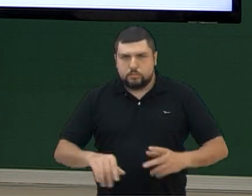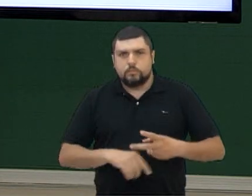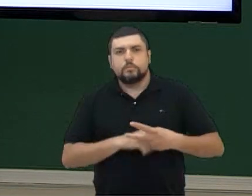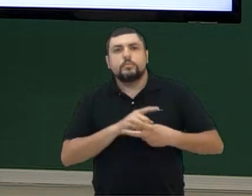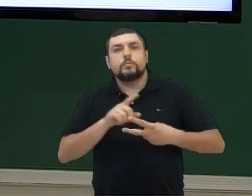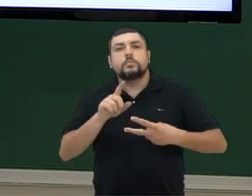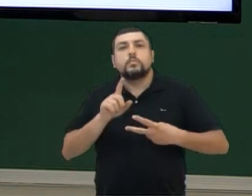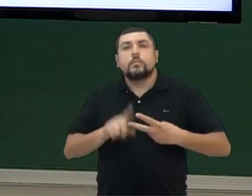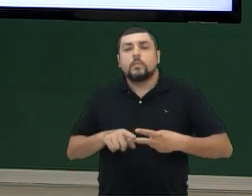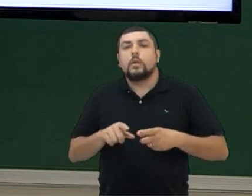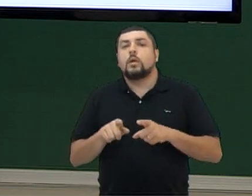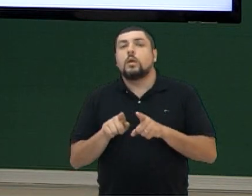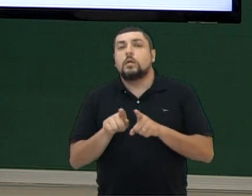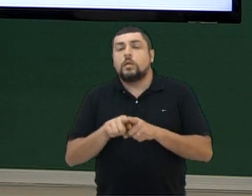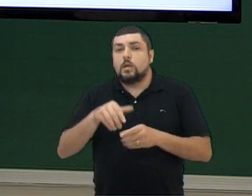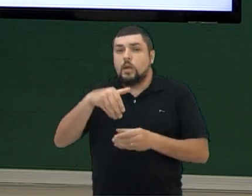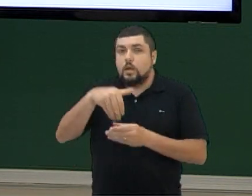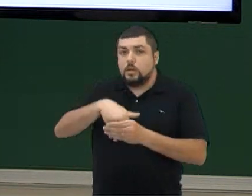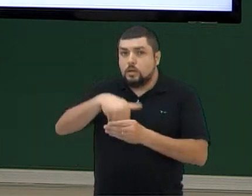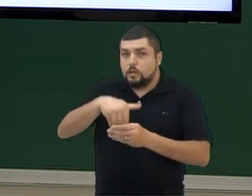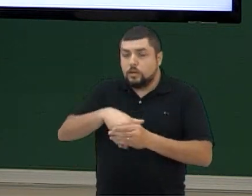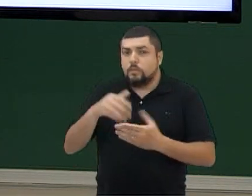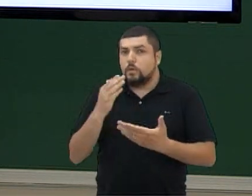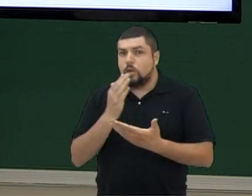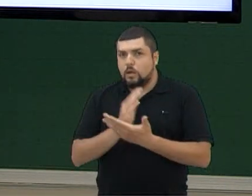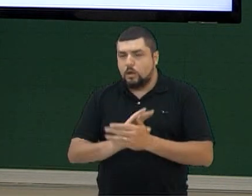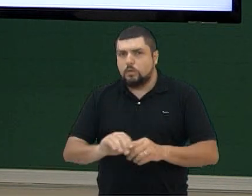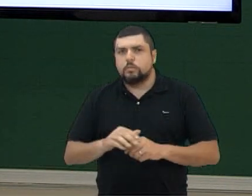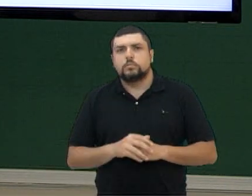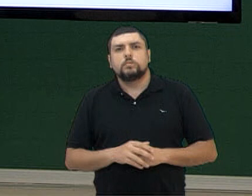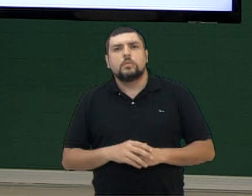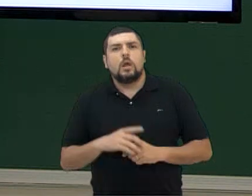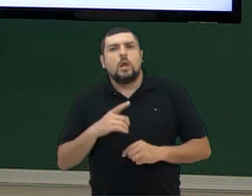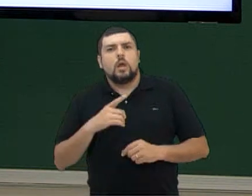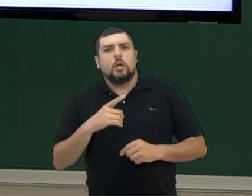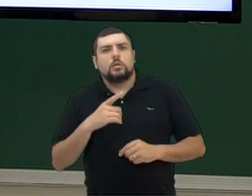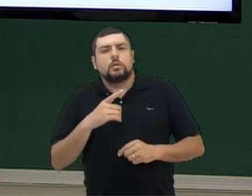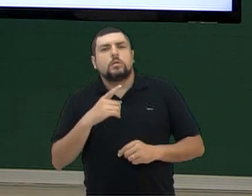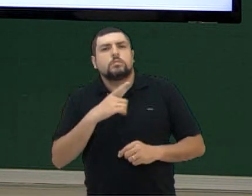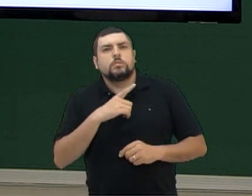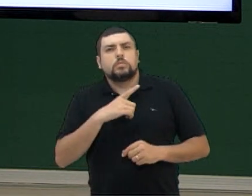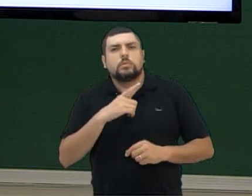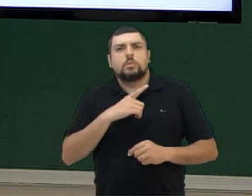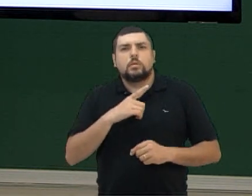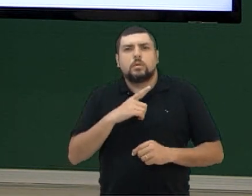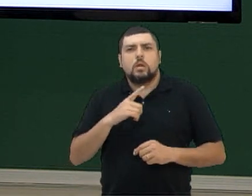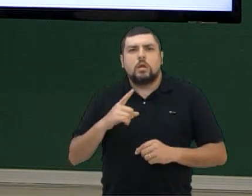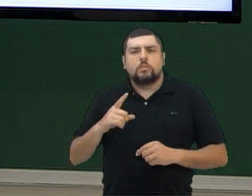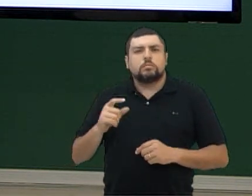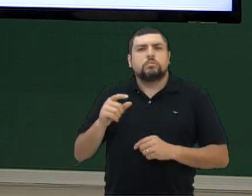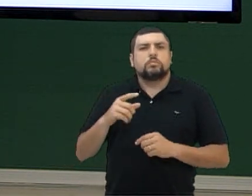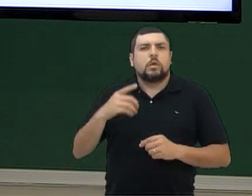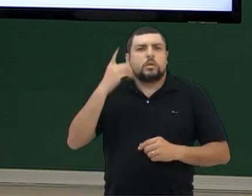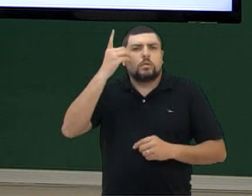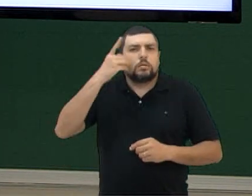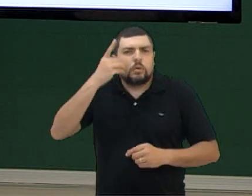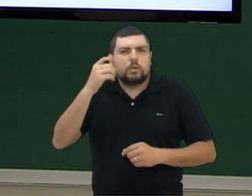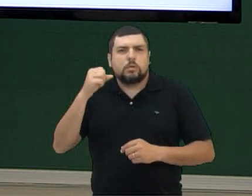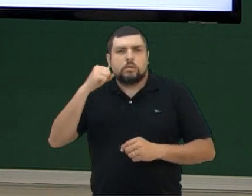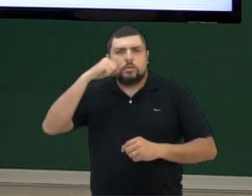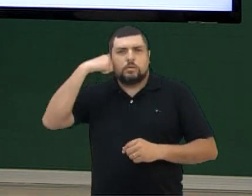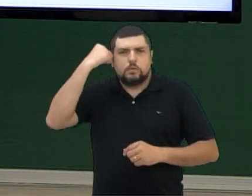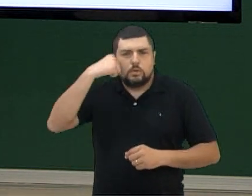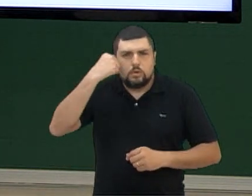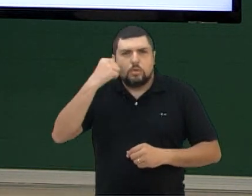fim, consequentemente, de eleições, a gente tem cassação de mandatos, os mandatos de deputados, senadores,